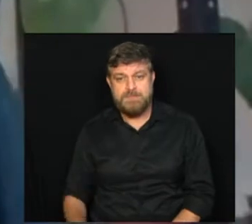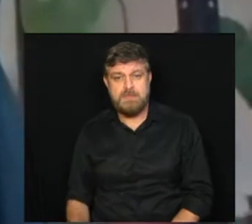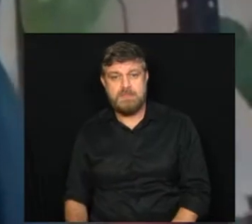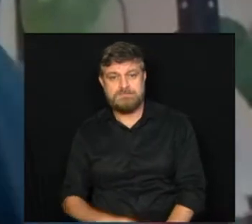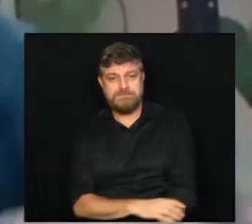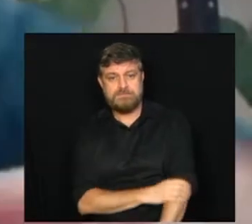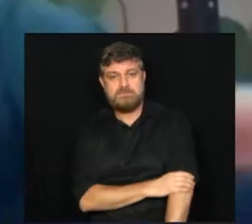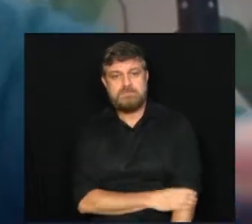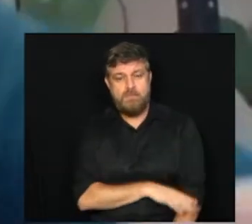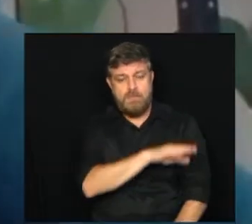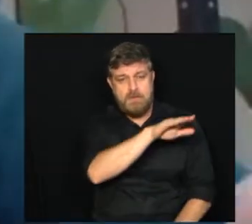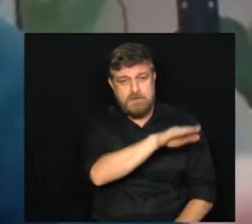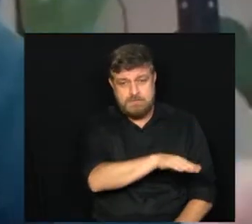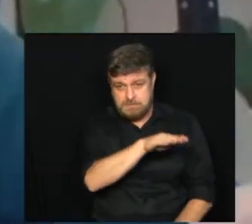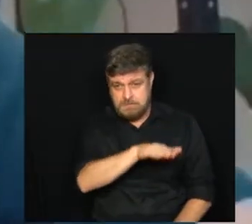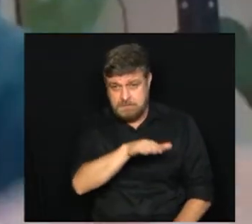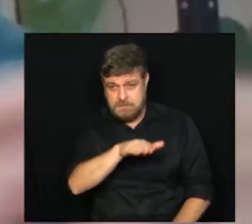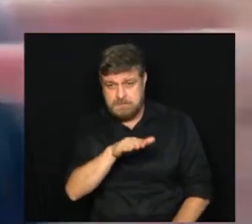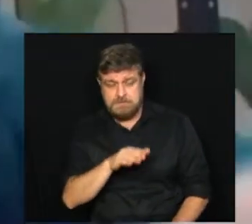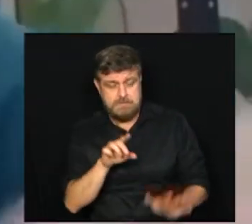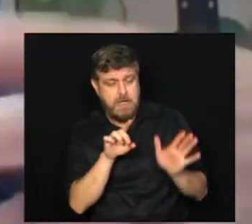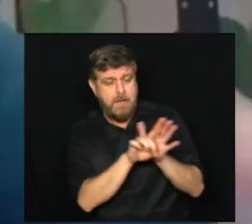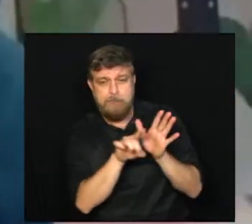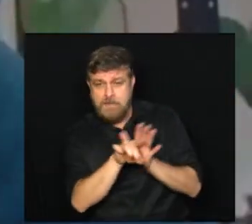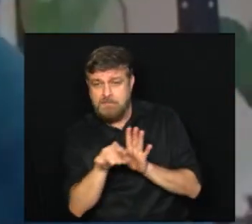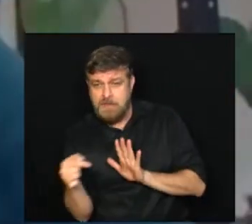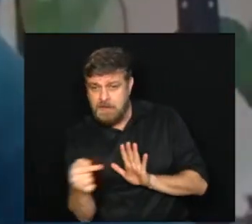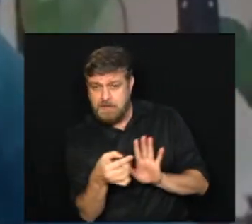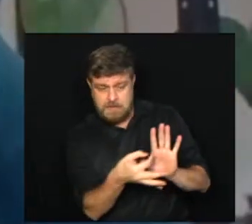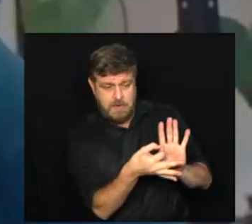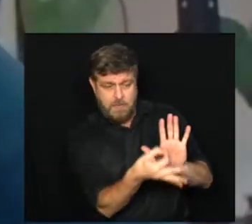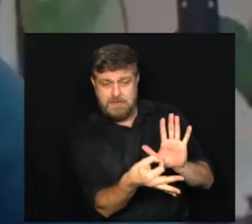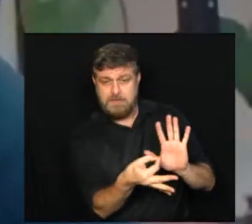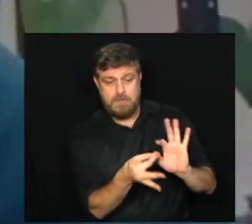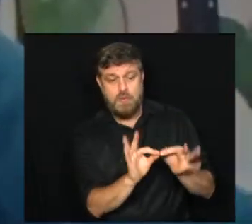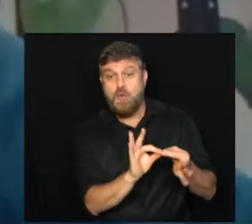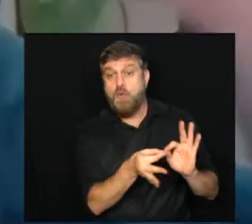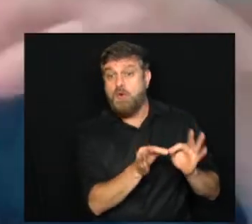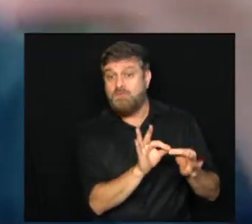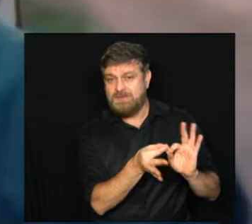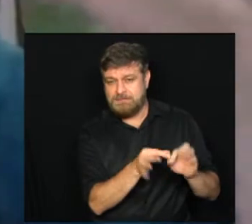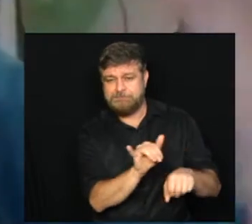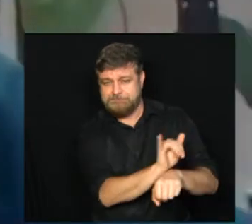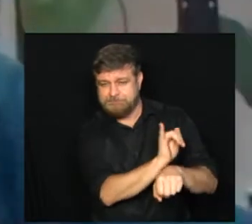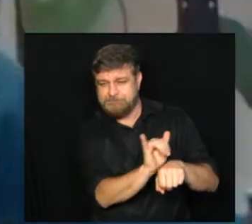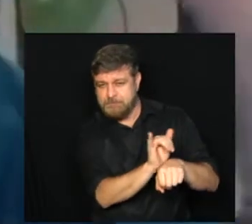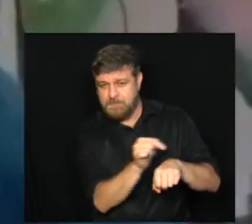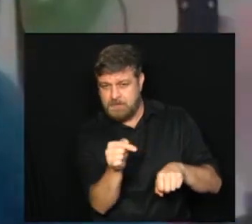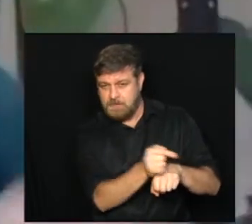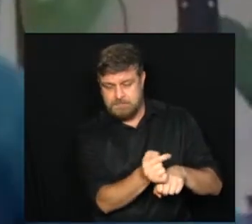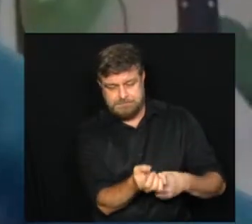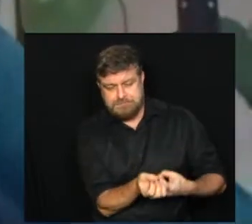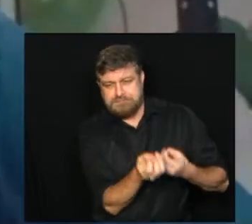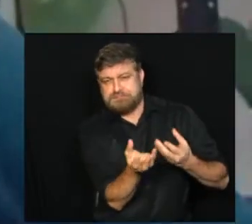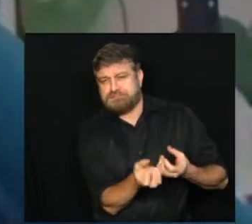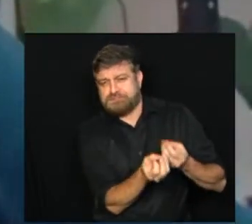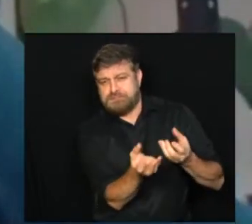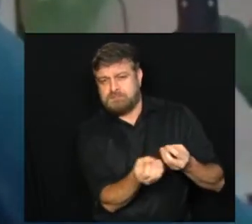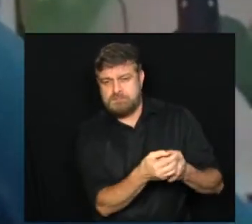prepararam as crianças e, através de oficinas, elas trouxeram uma outra